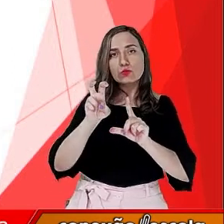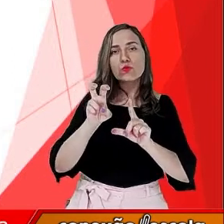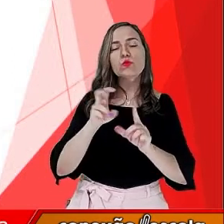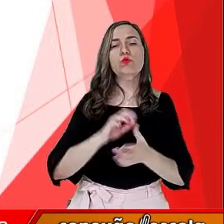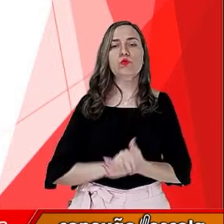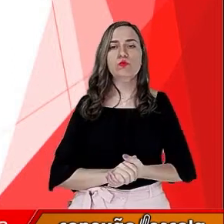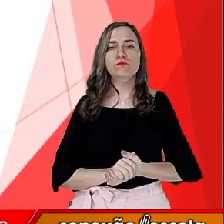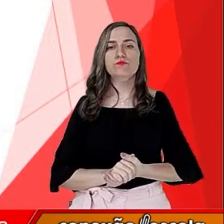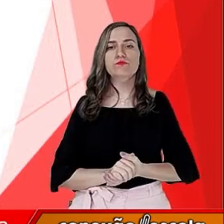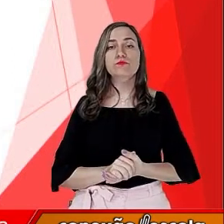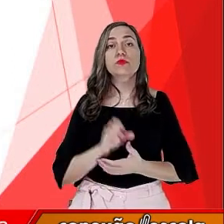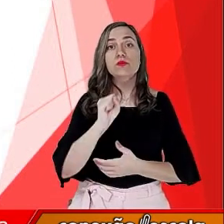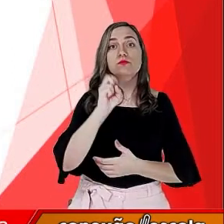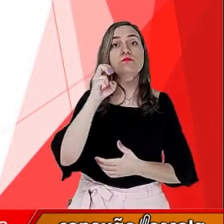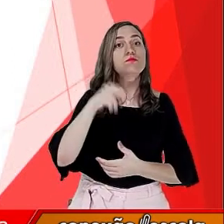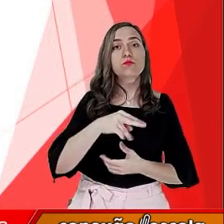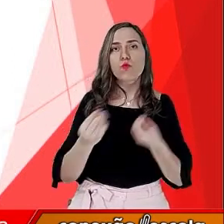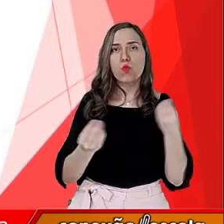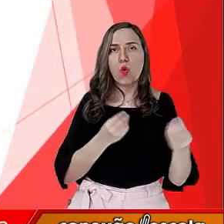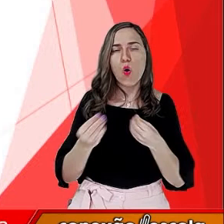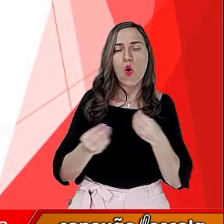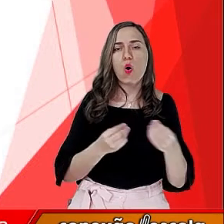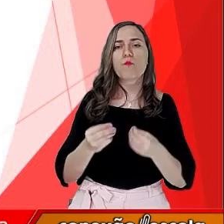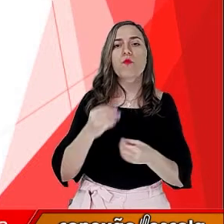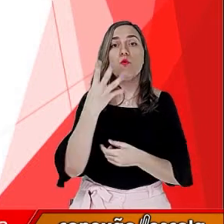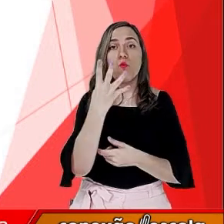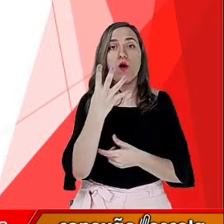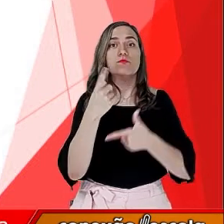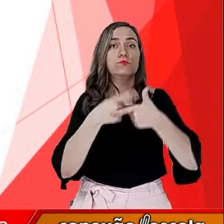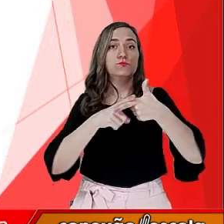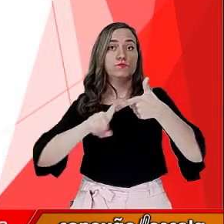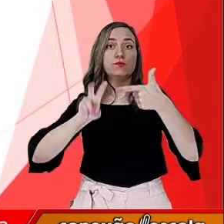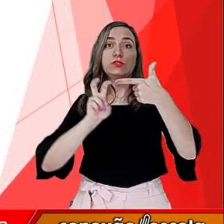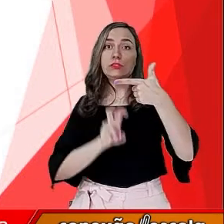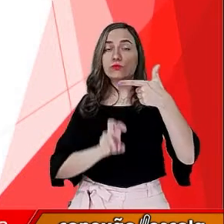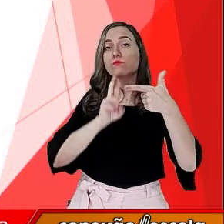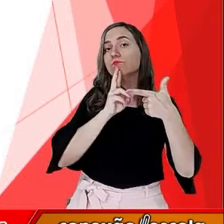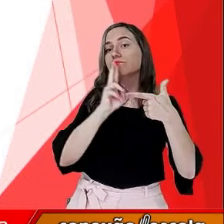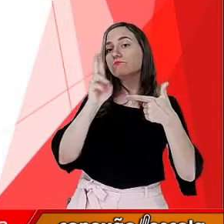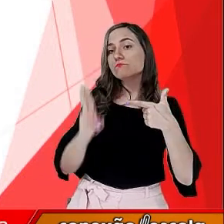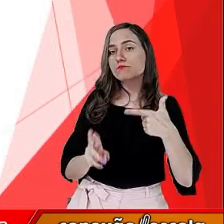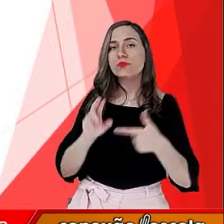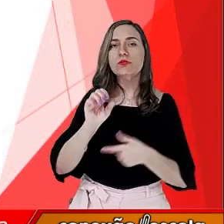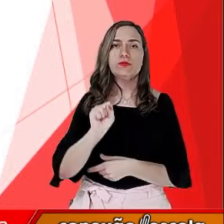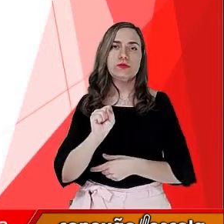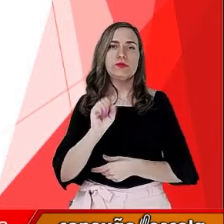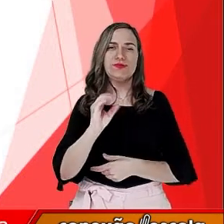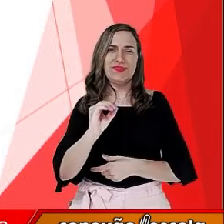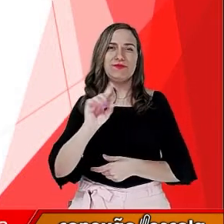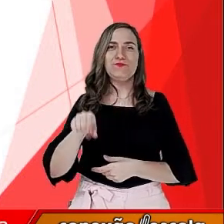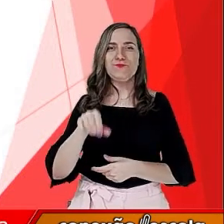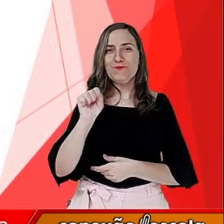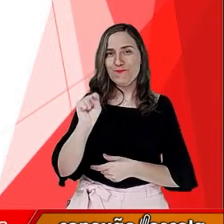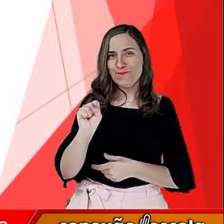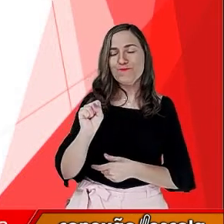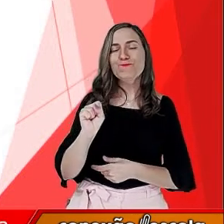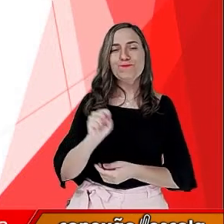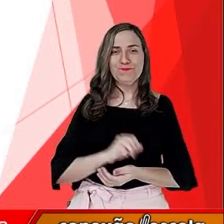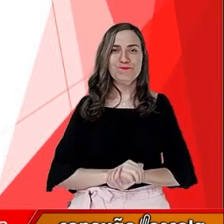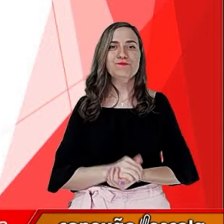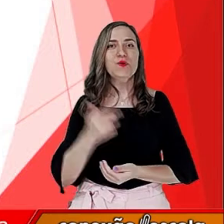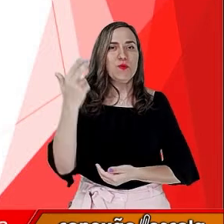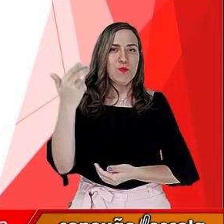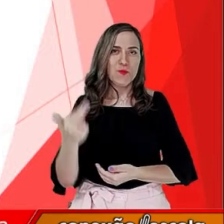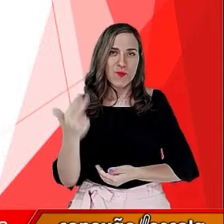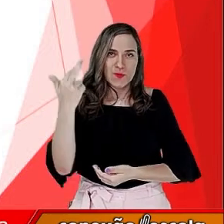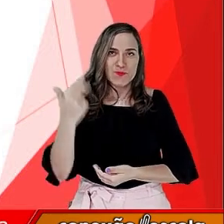o seno do alfa, nesse caso, vai ser 4/5. 4/5 também me gera 0,8.